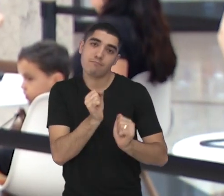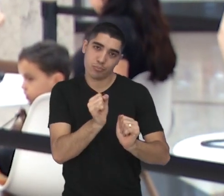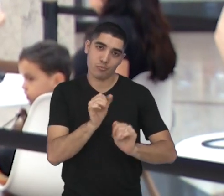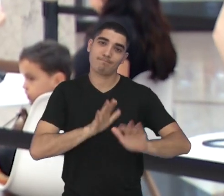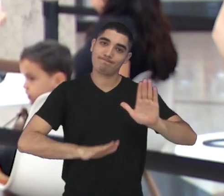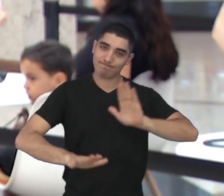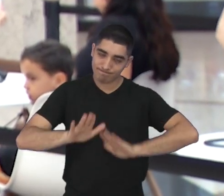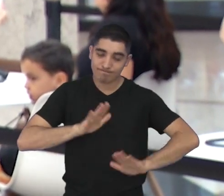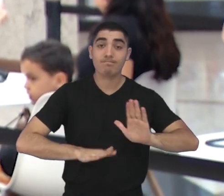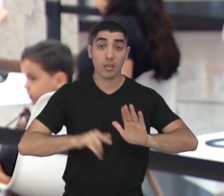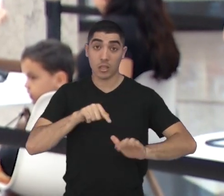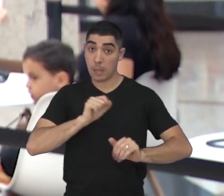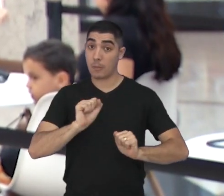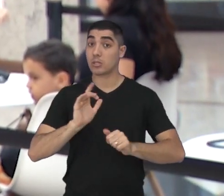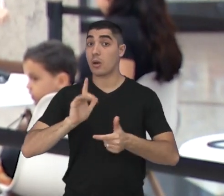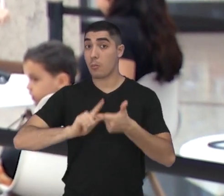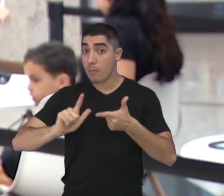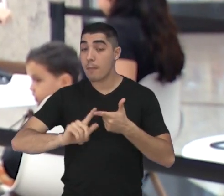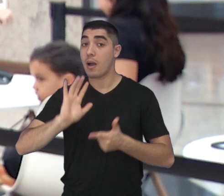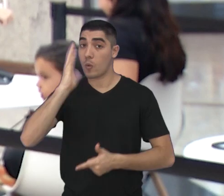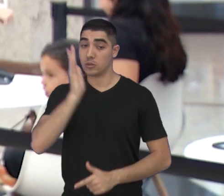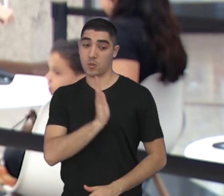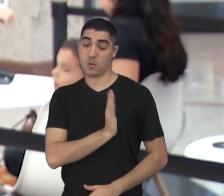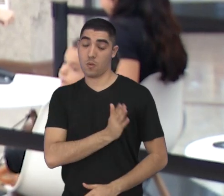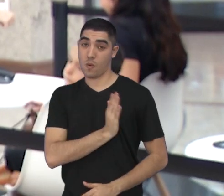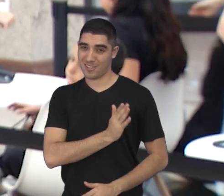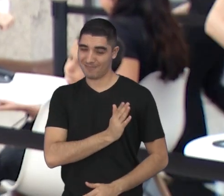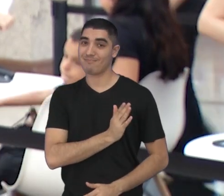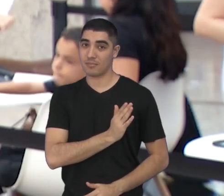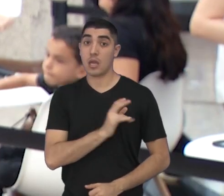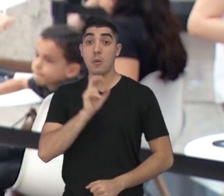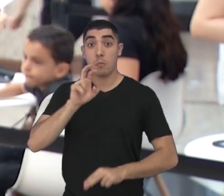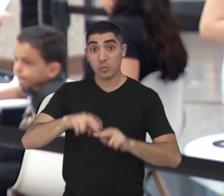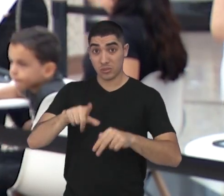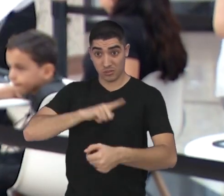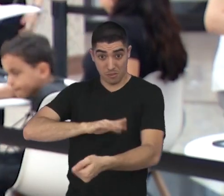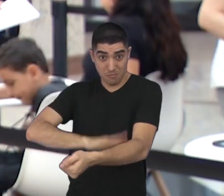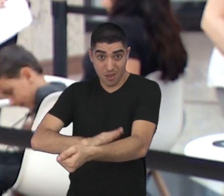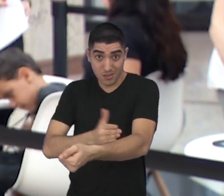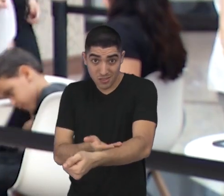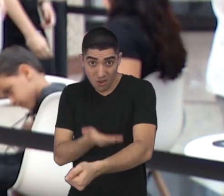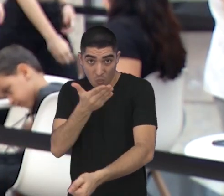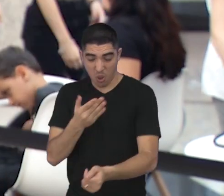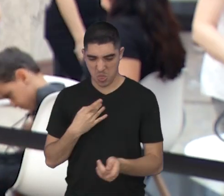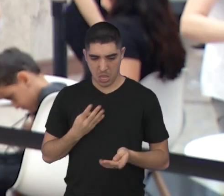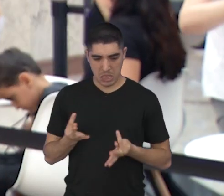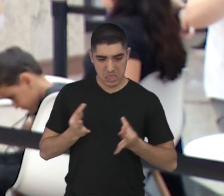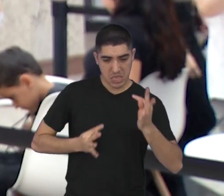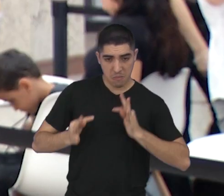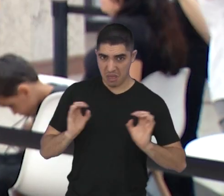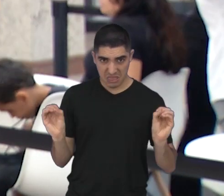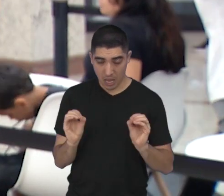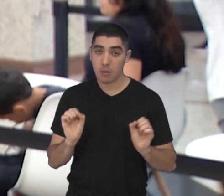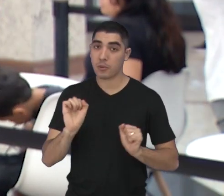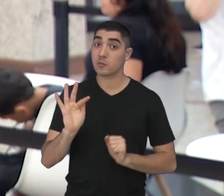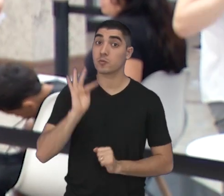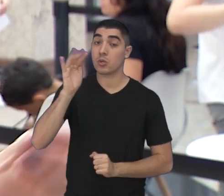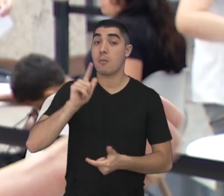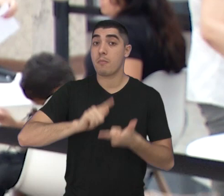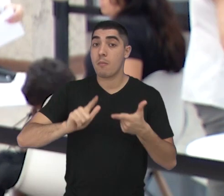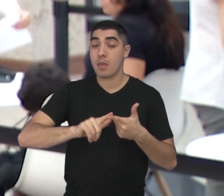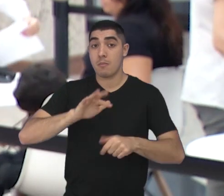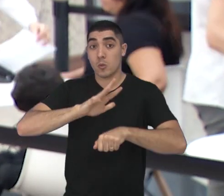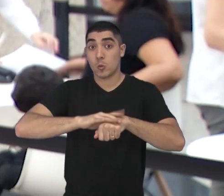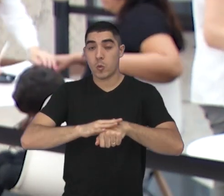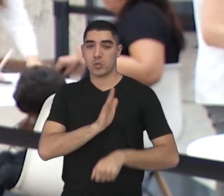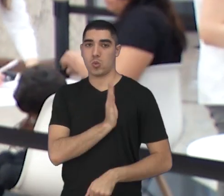está relacionada a muitas outras doenças cardiovasculares. O fato de ter hipertensão não tratada pode levar a